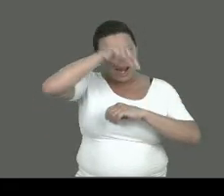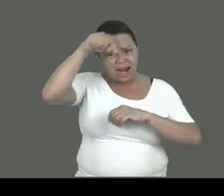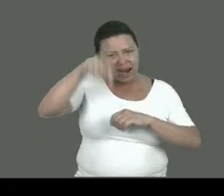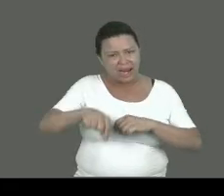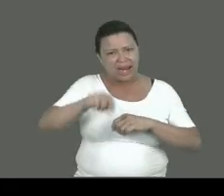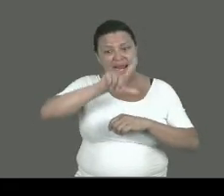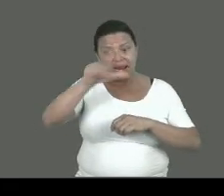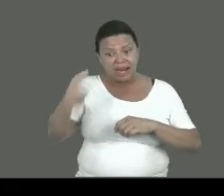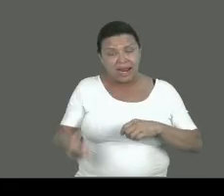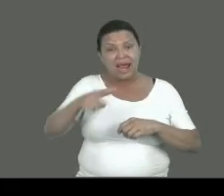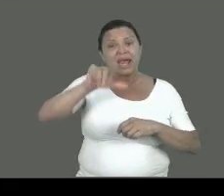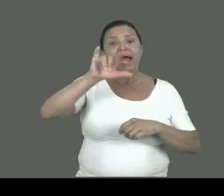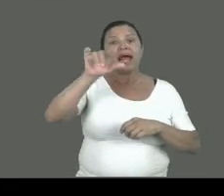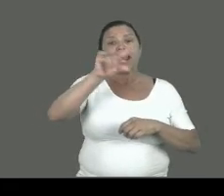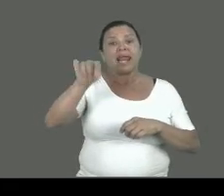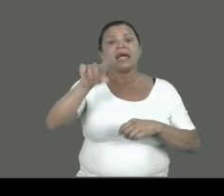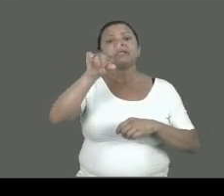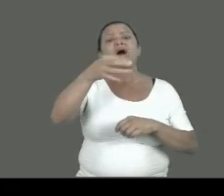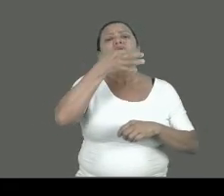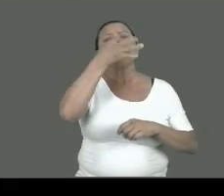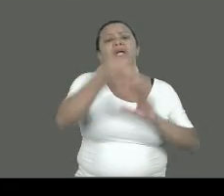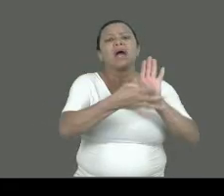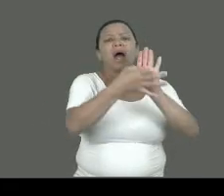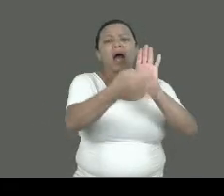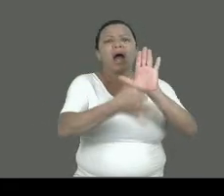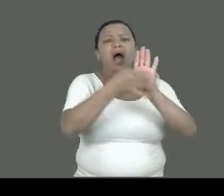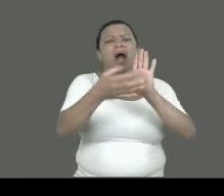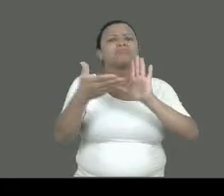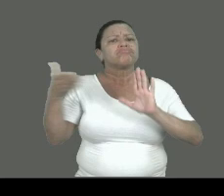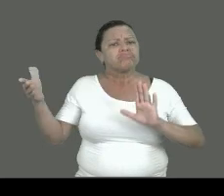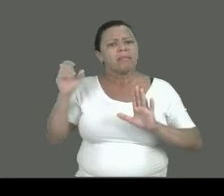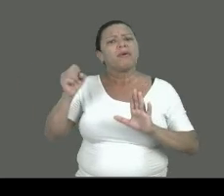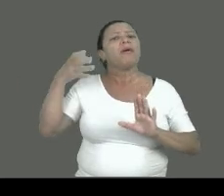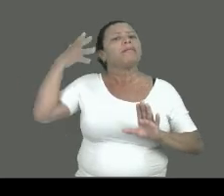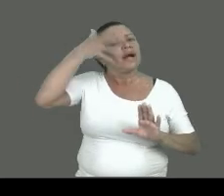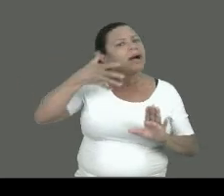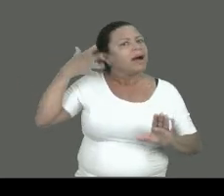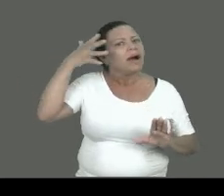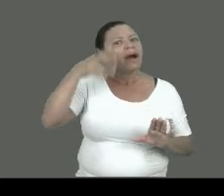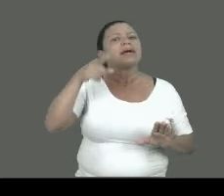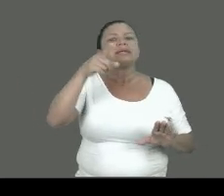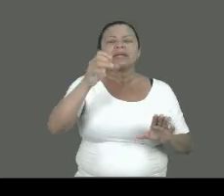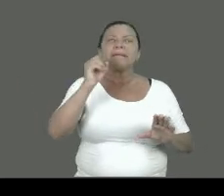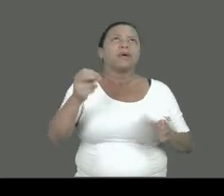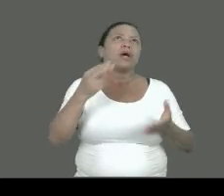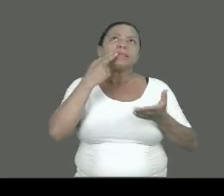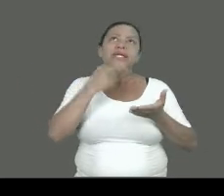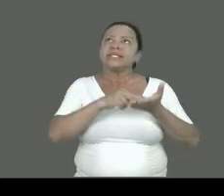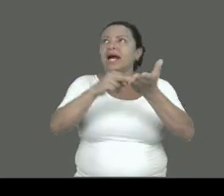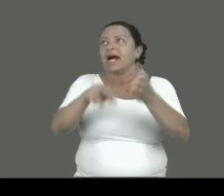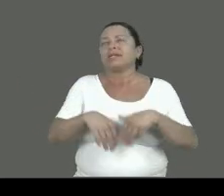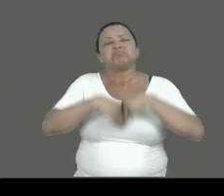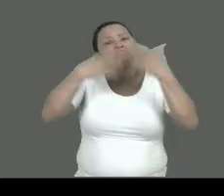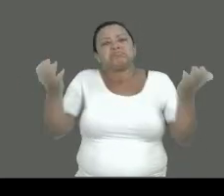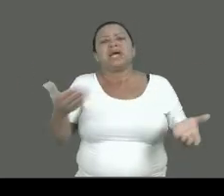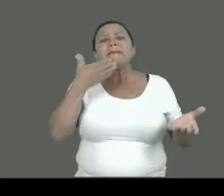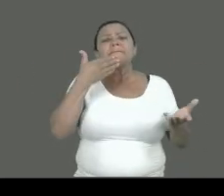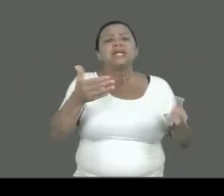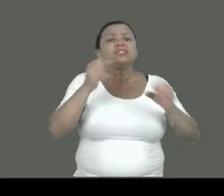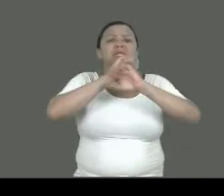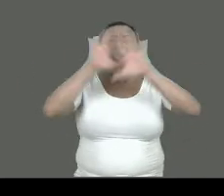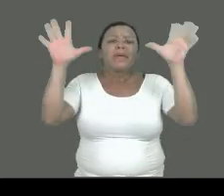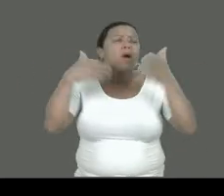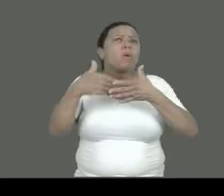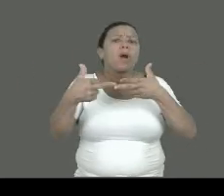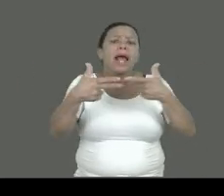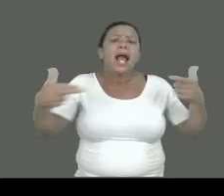Zarabatana, para que você possa mandar a sua sugestão de palestra, possa mandar uma mensagem, possa pedir um esclarecimento sobre